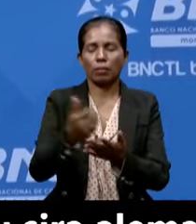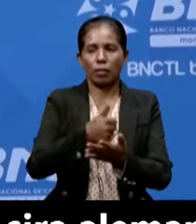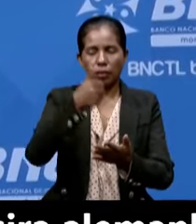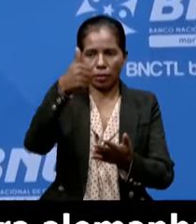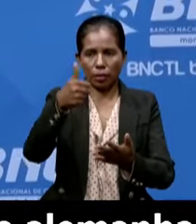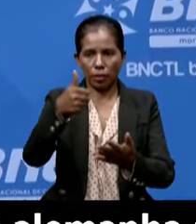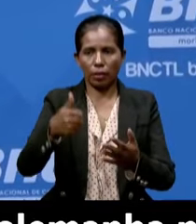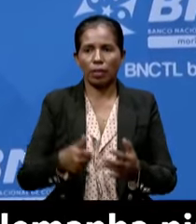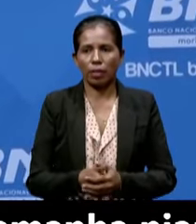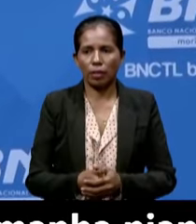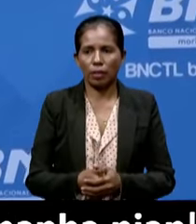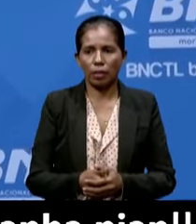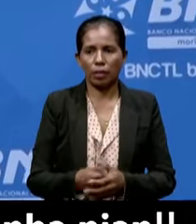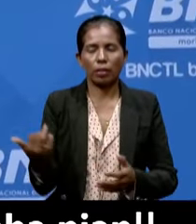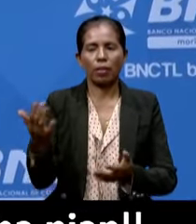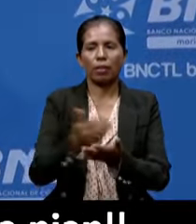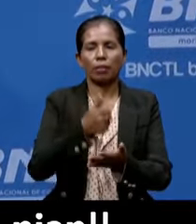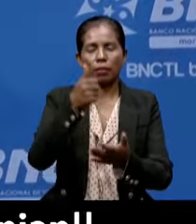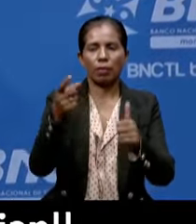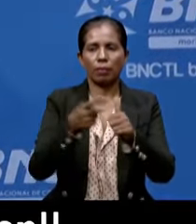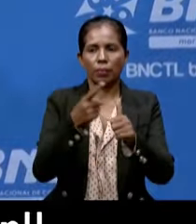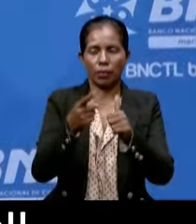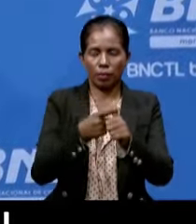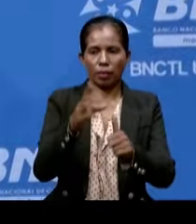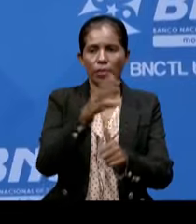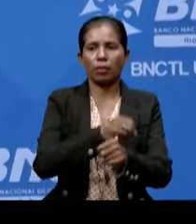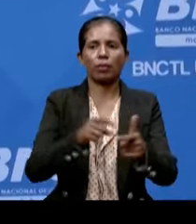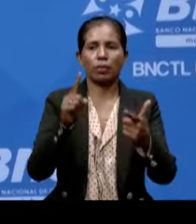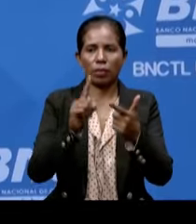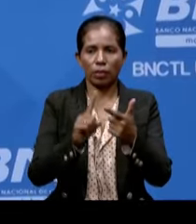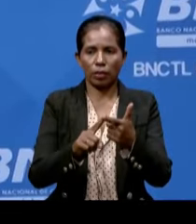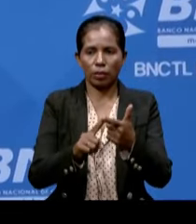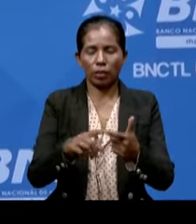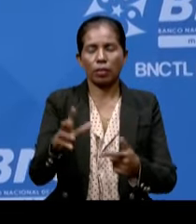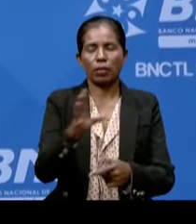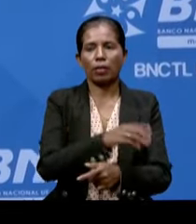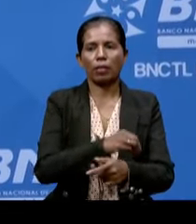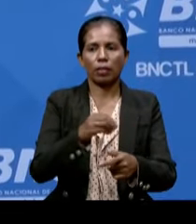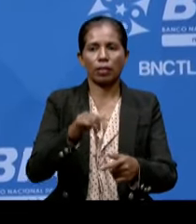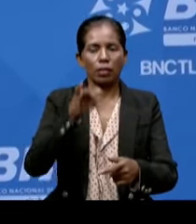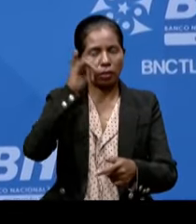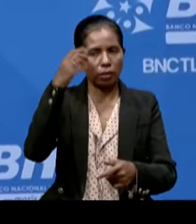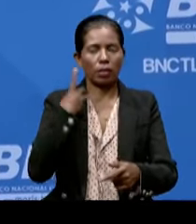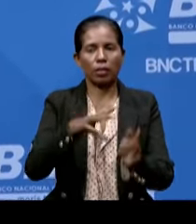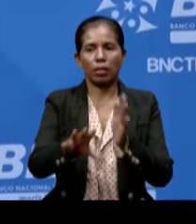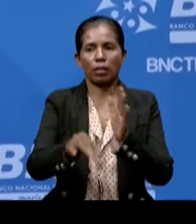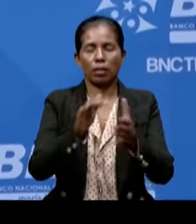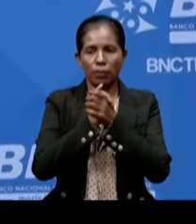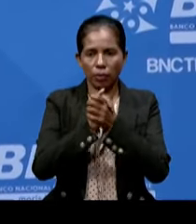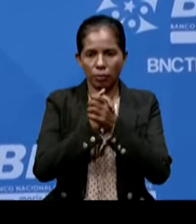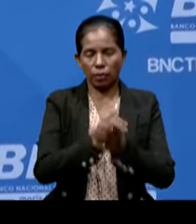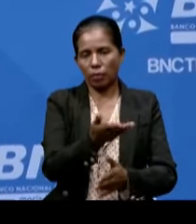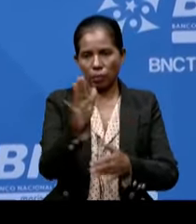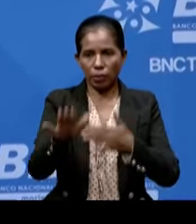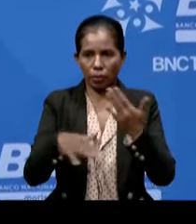a sem manás, a minha parte é primeiro, no segundo, terceiro lugar, Orsei Itaeta Antona. Parabéns, Beita